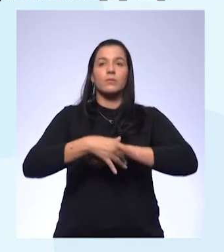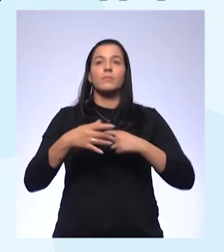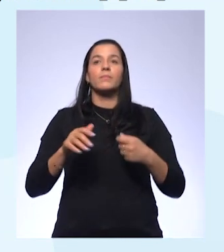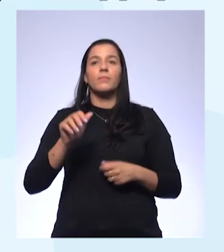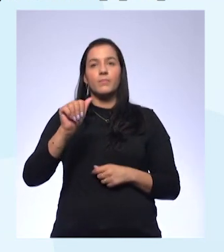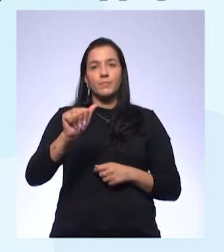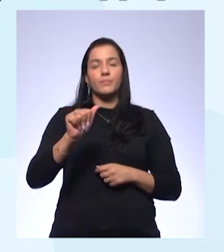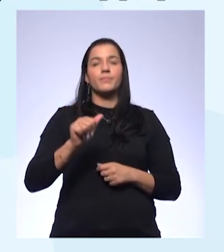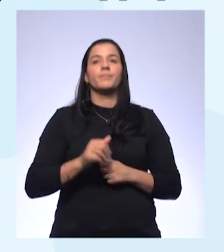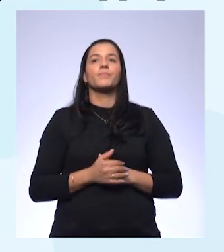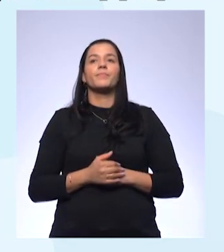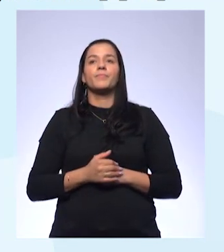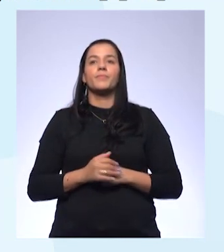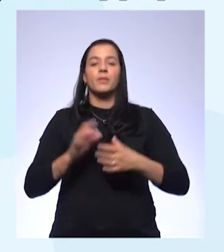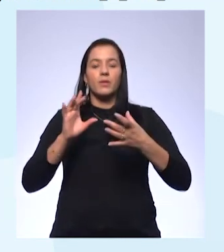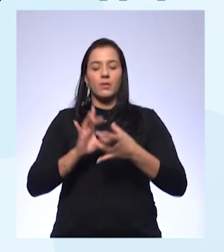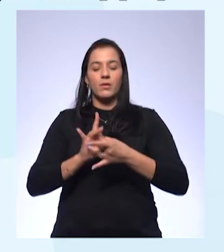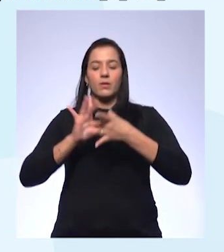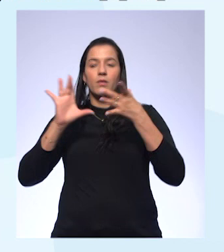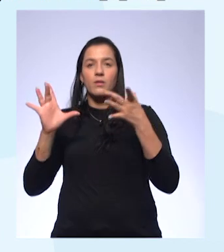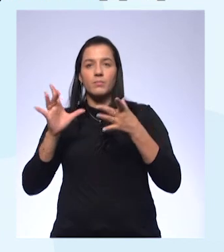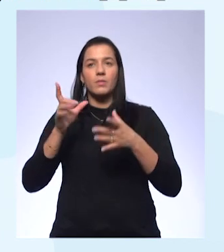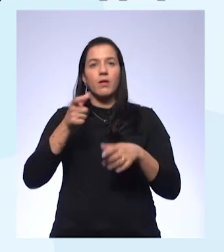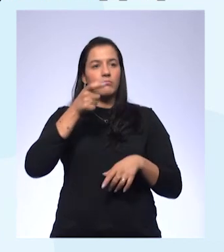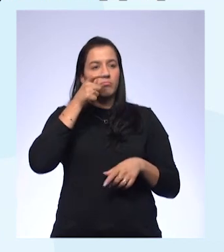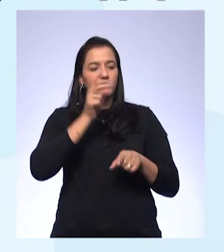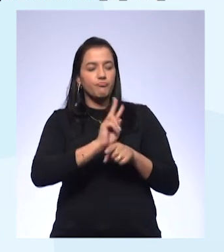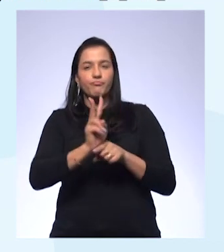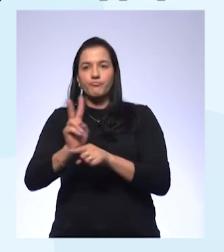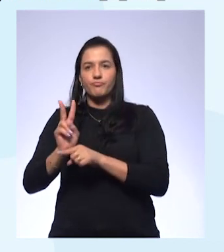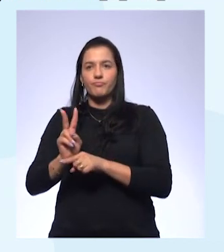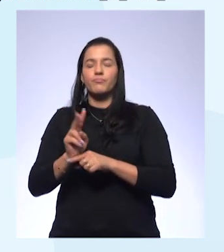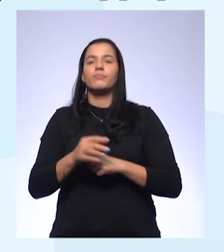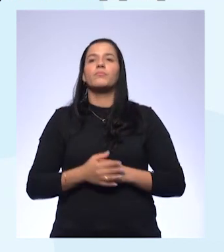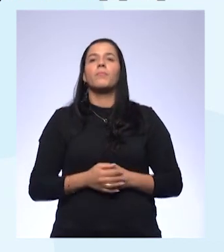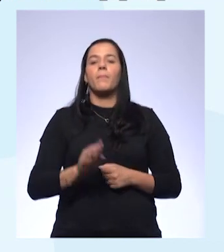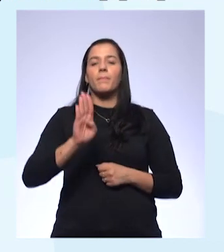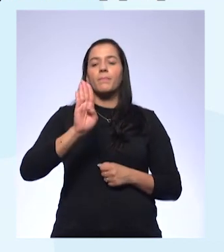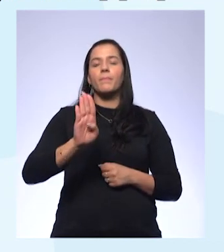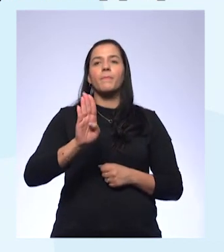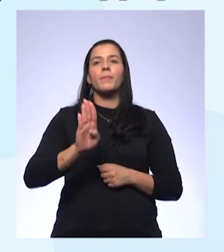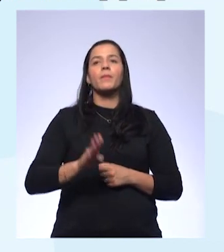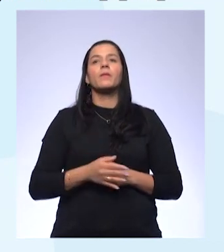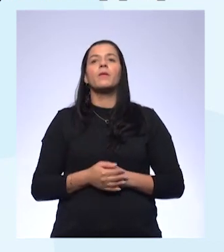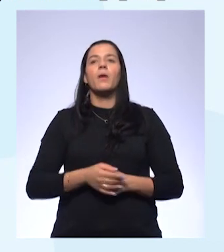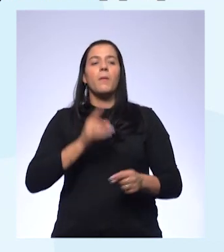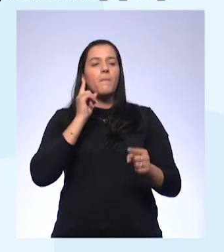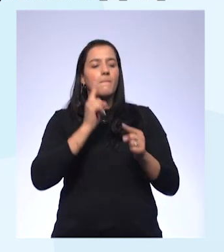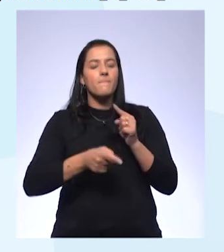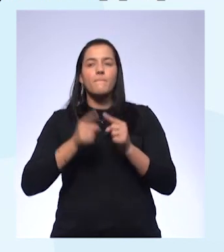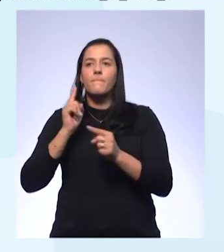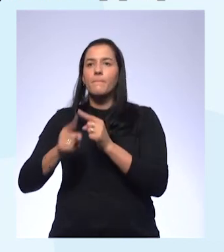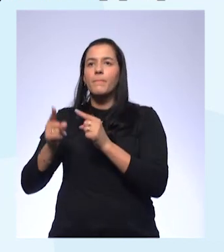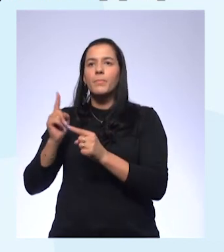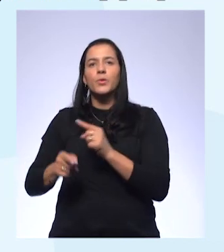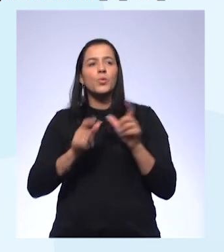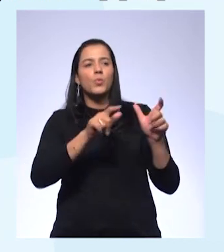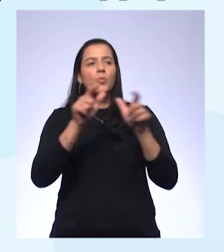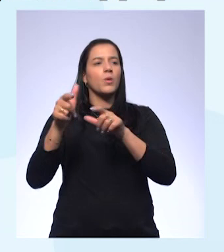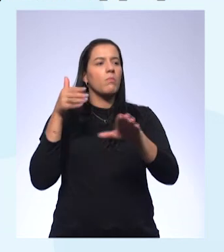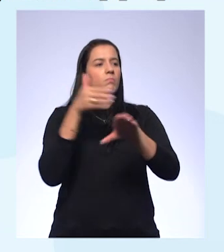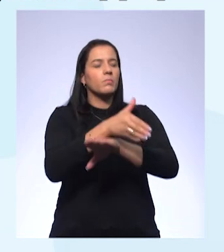A. Liberdade vigiada. B. Proibição de frequentar determinados